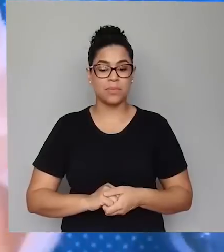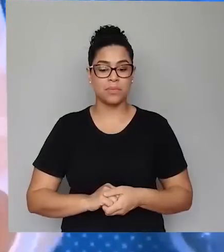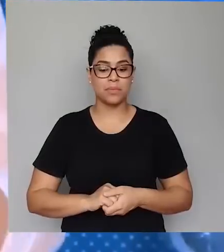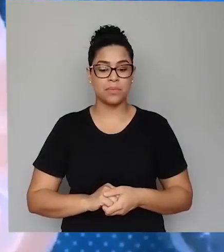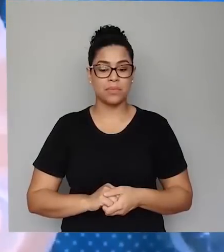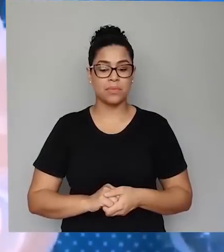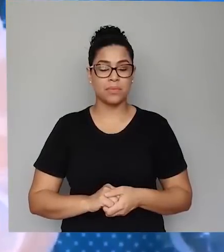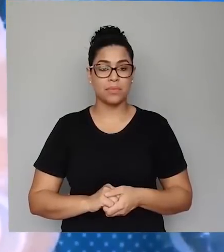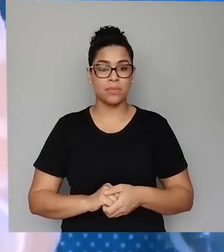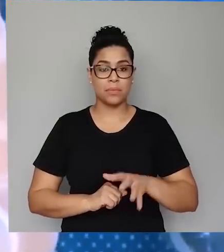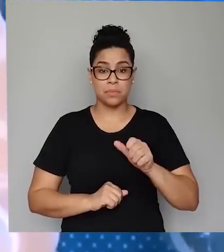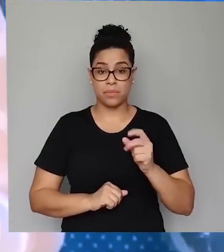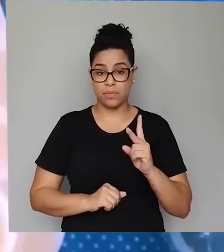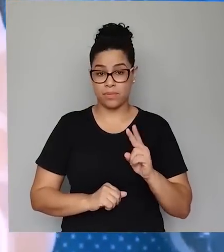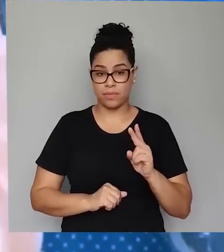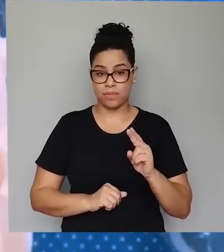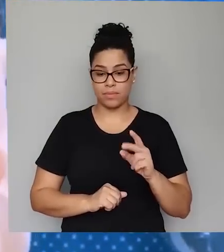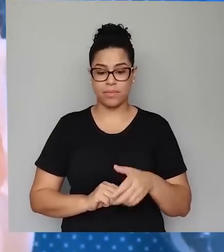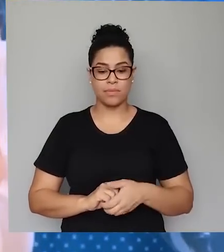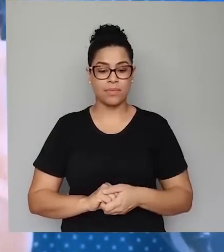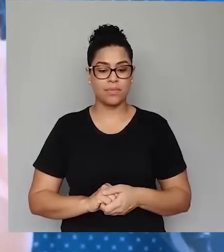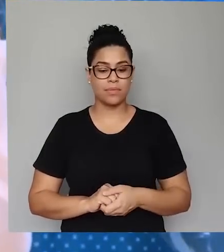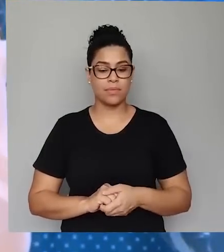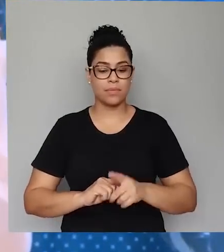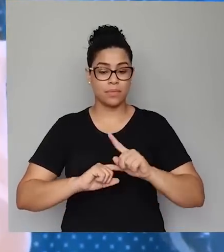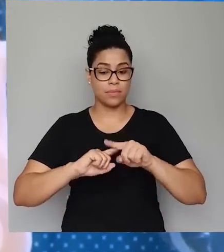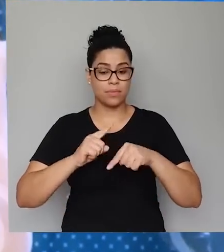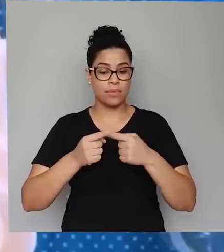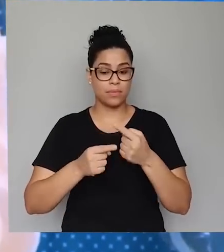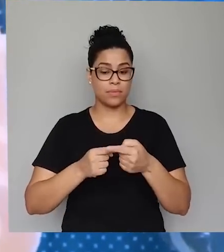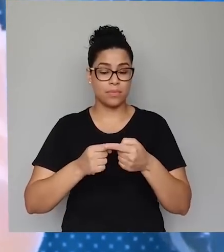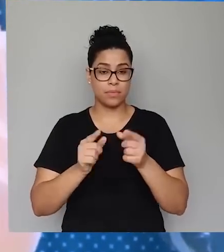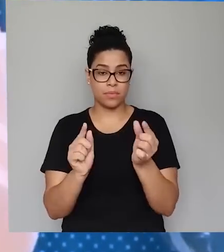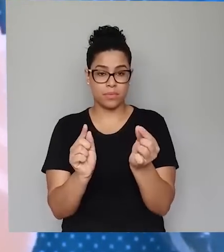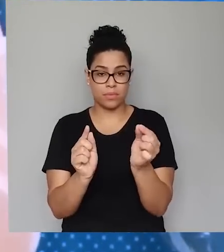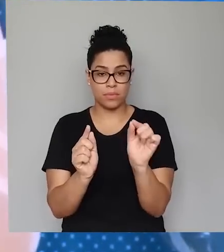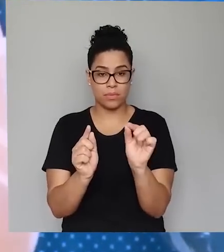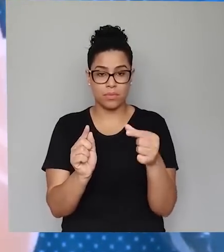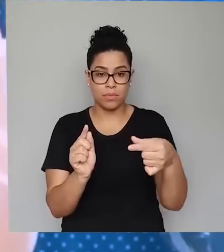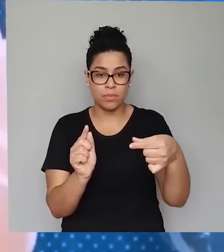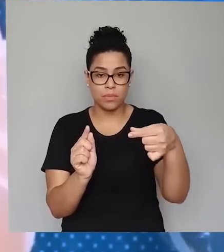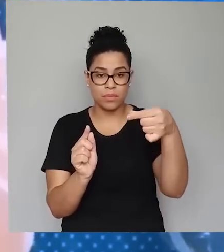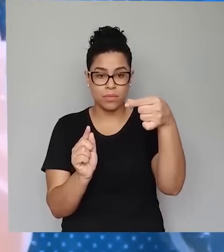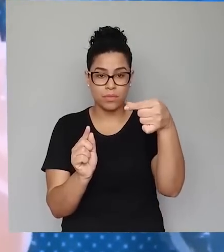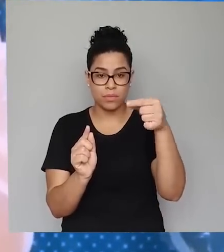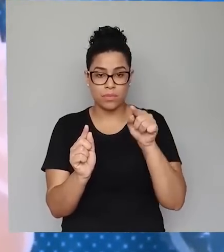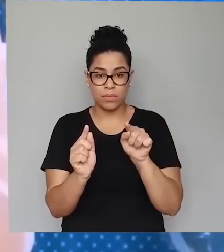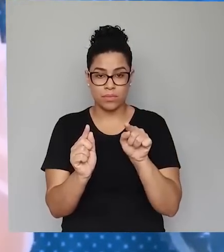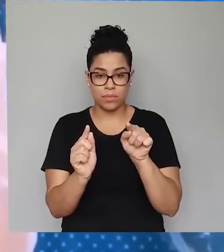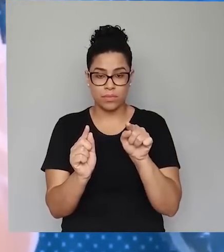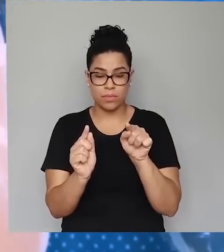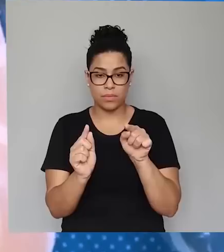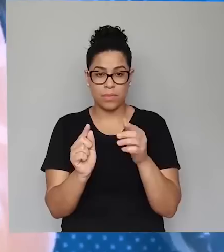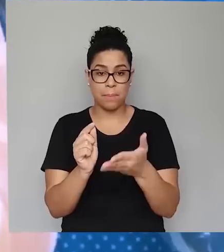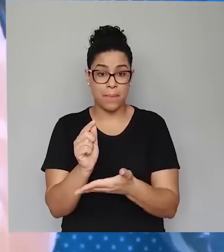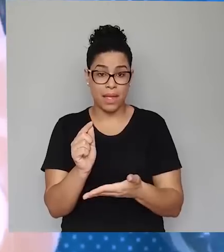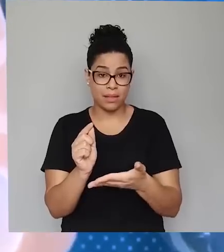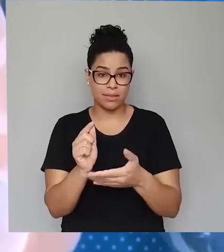peguem a tesoura. Depois de feito essa dobradura de 1 centímetro aqui, que será a